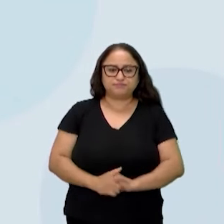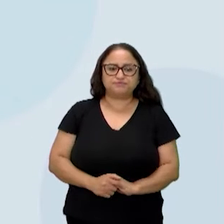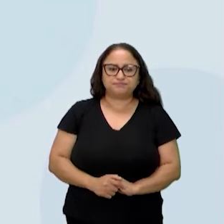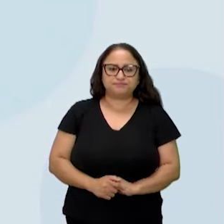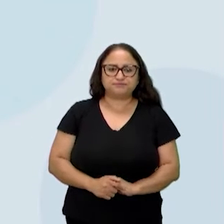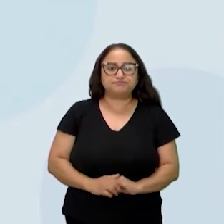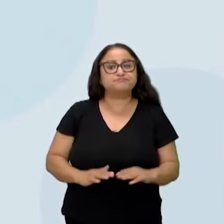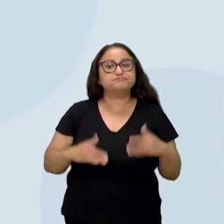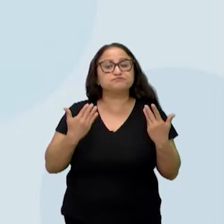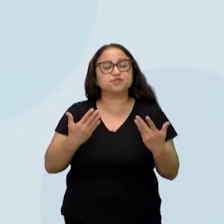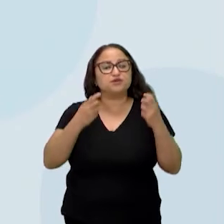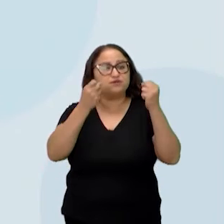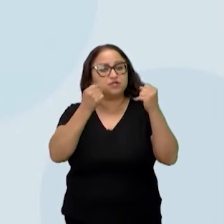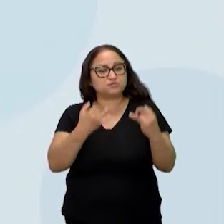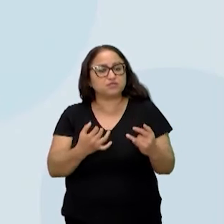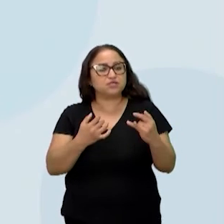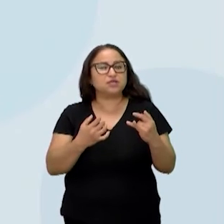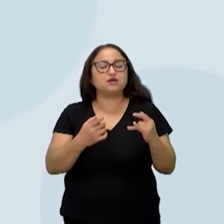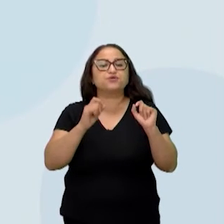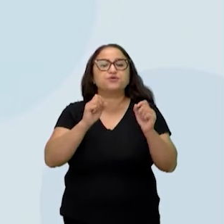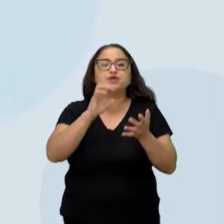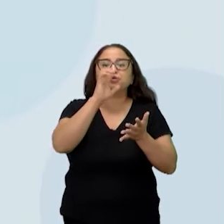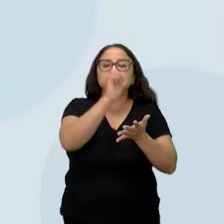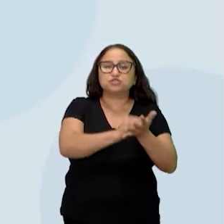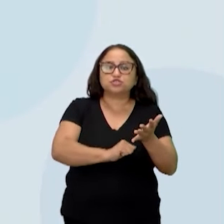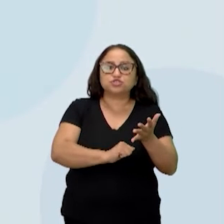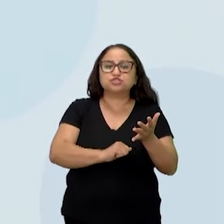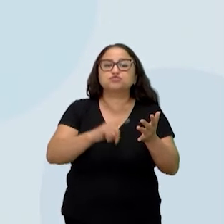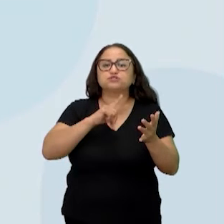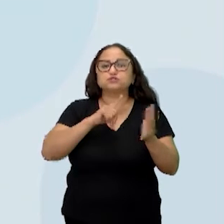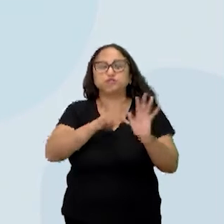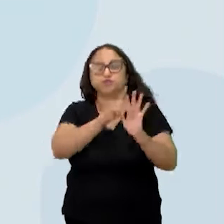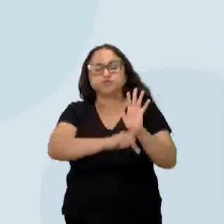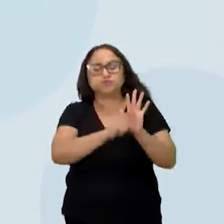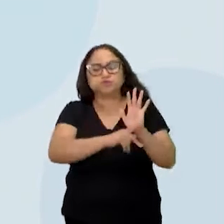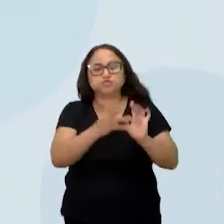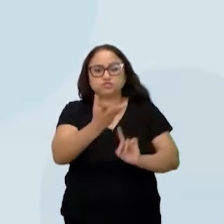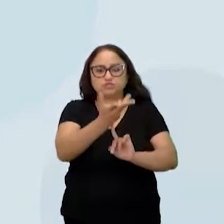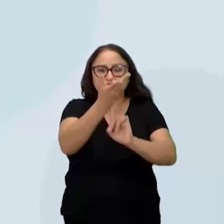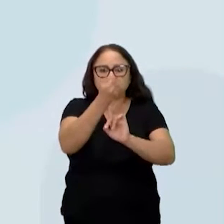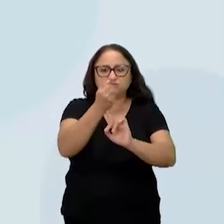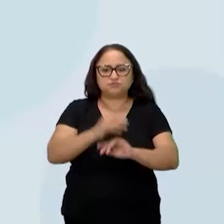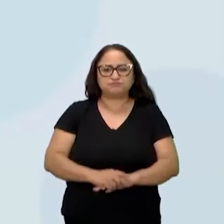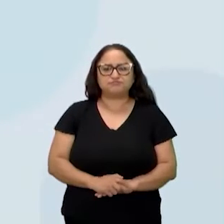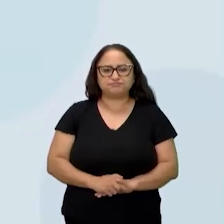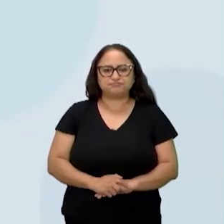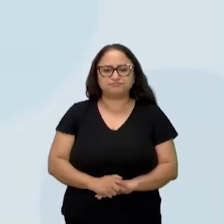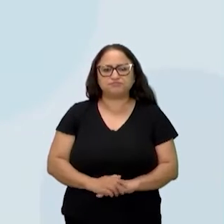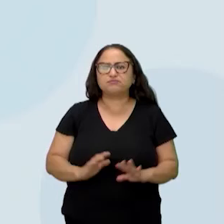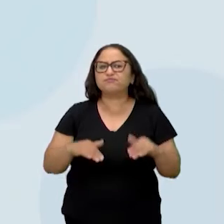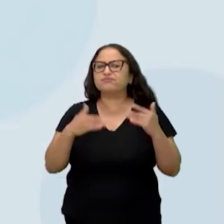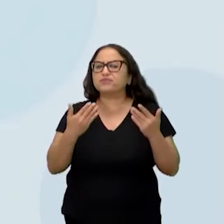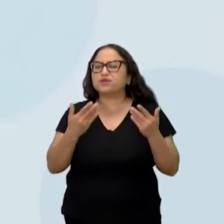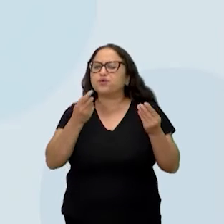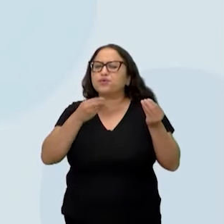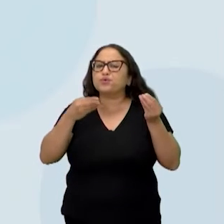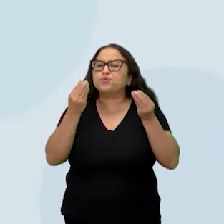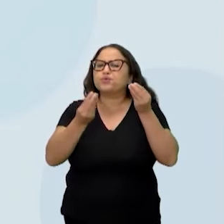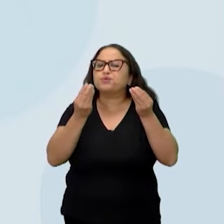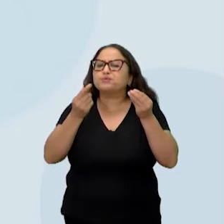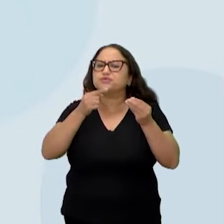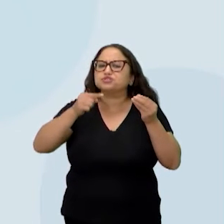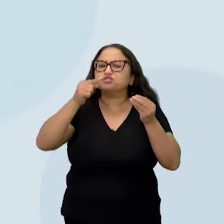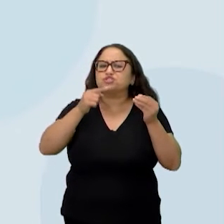Então, vamos falar um pouquinho sobre registros de projetos artísticos, tá? Então, gente, o ato que a gente pratica de